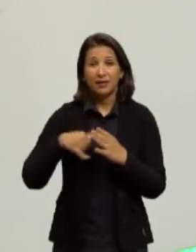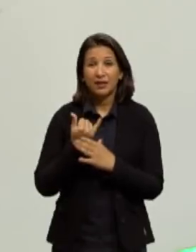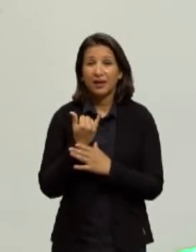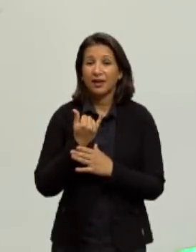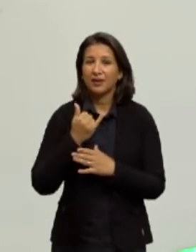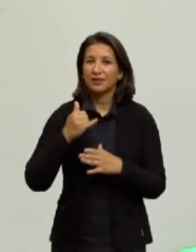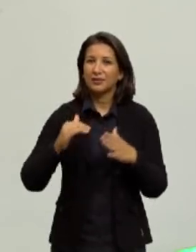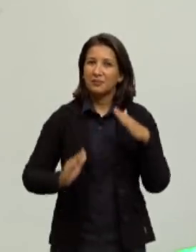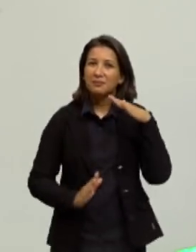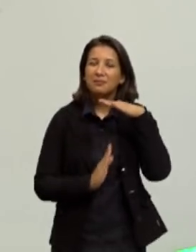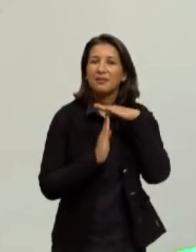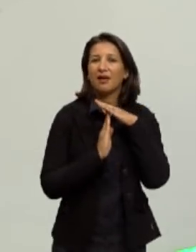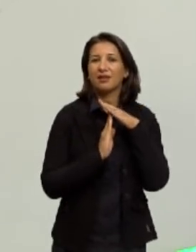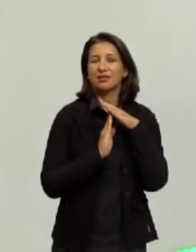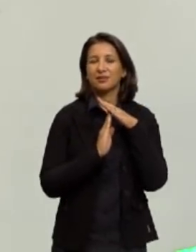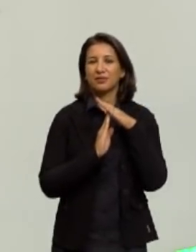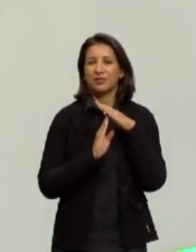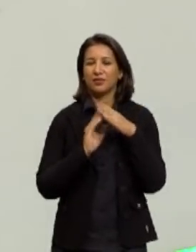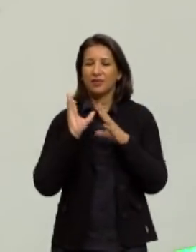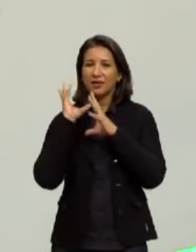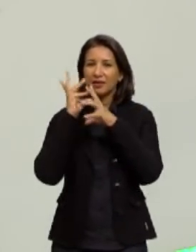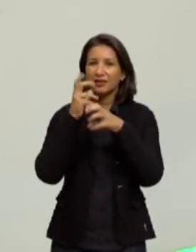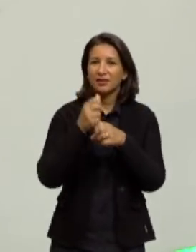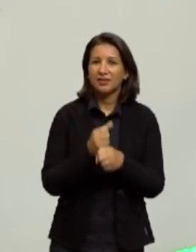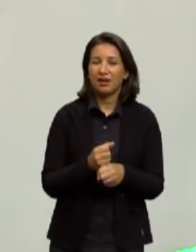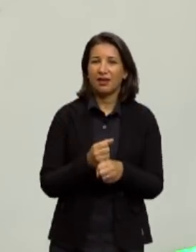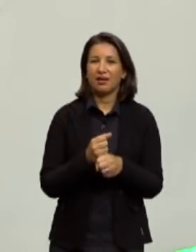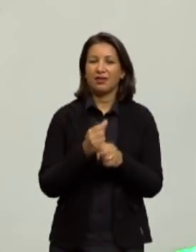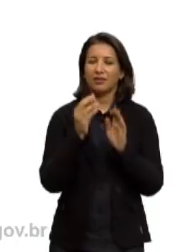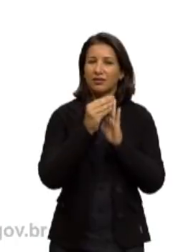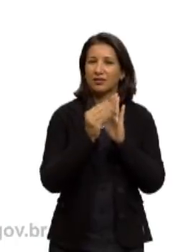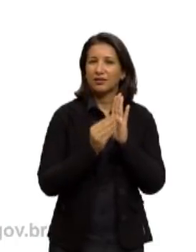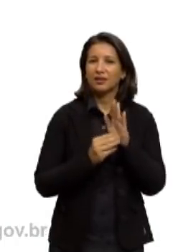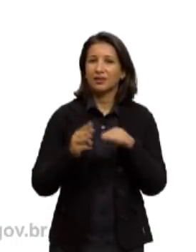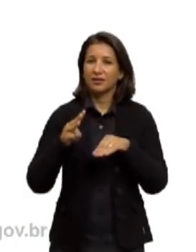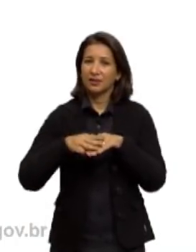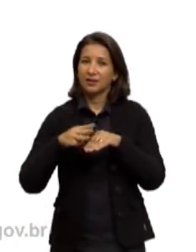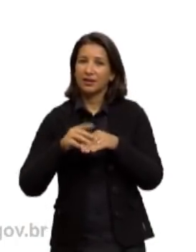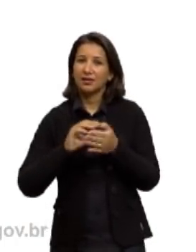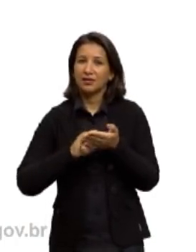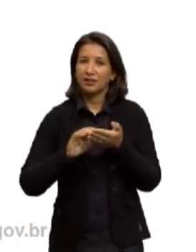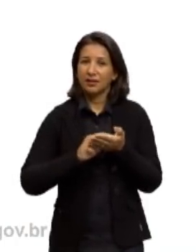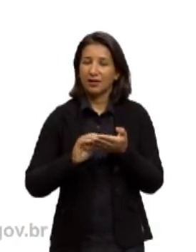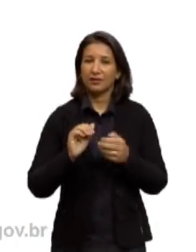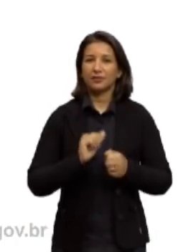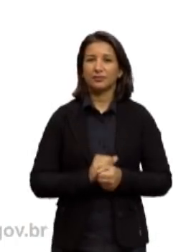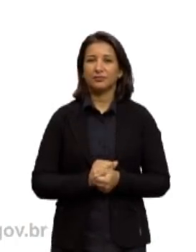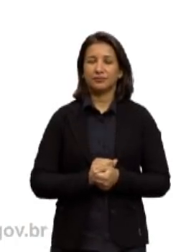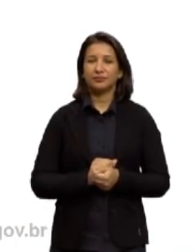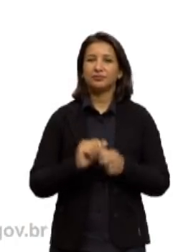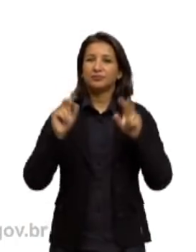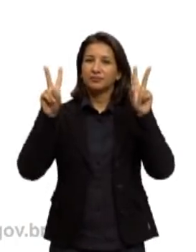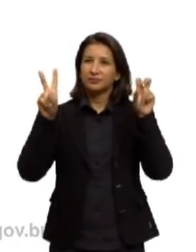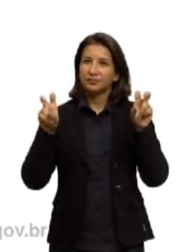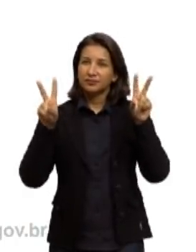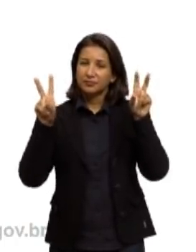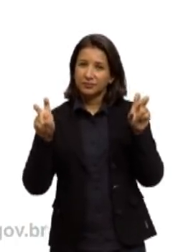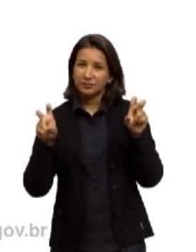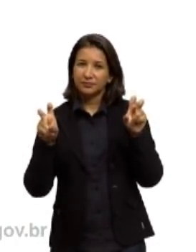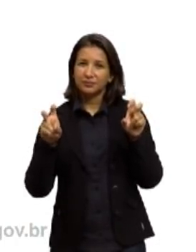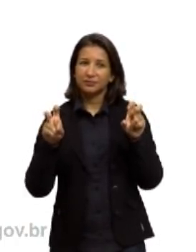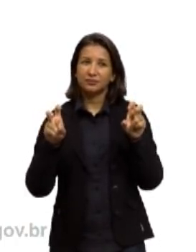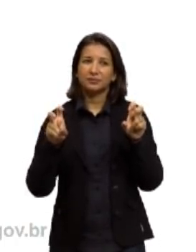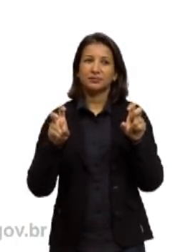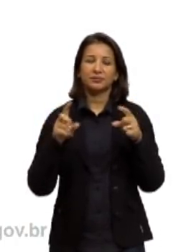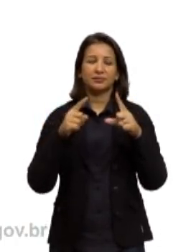revisados esses conceitos matemáticos e alguns cálculos o teorema de tales o